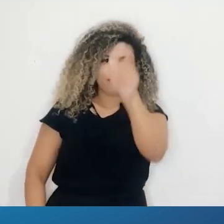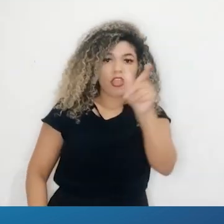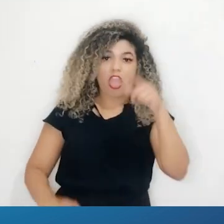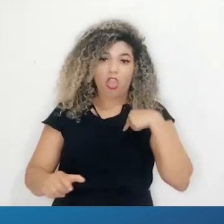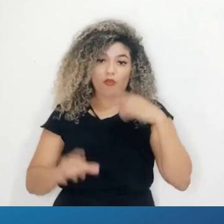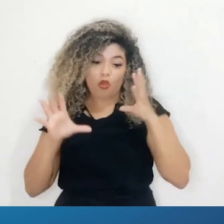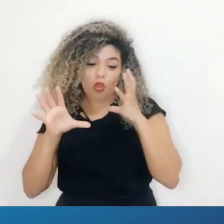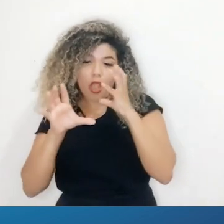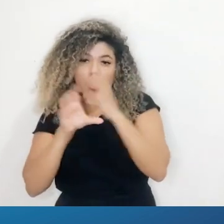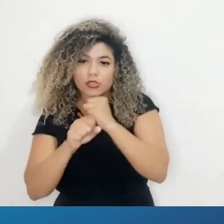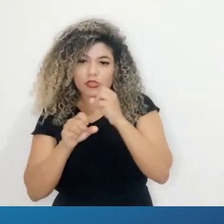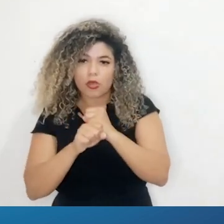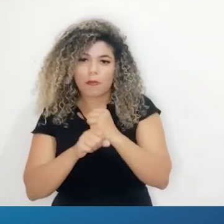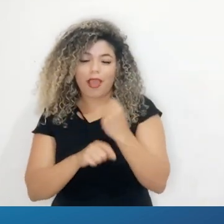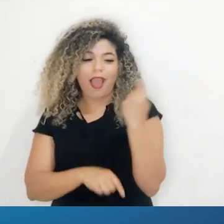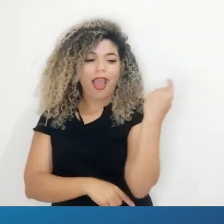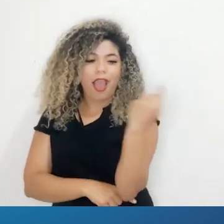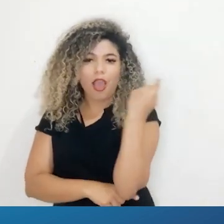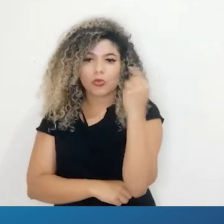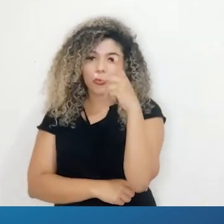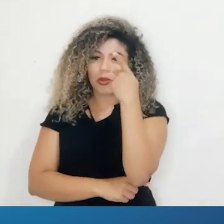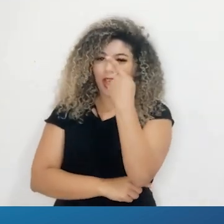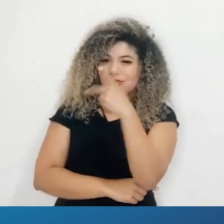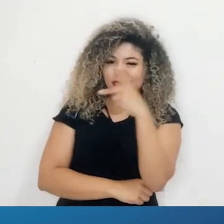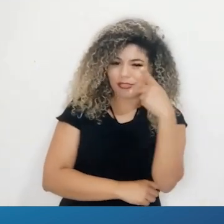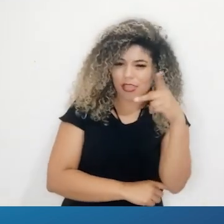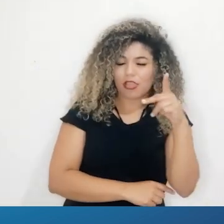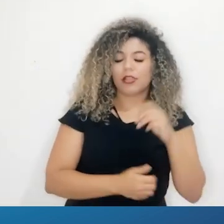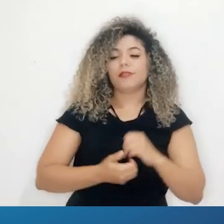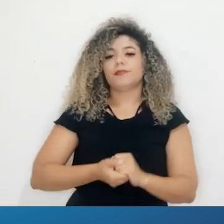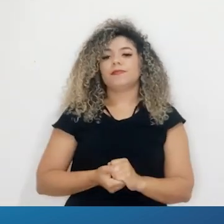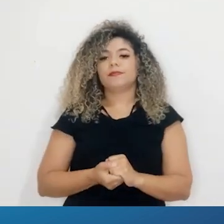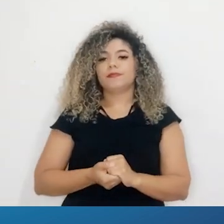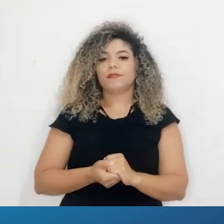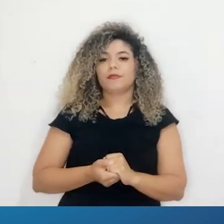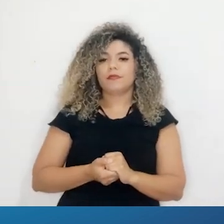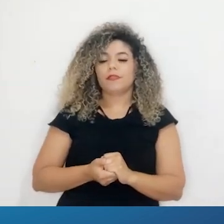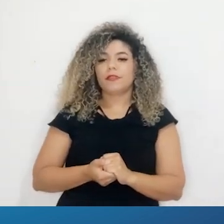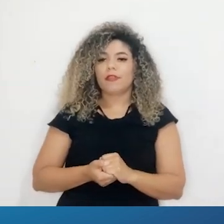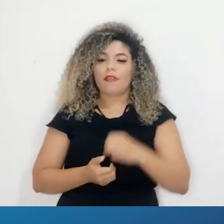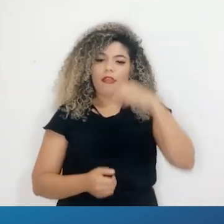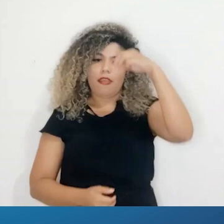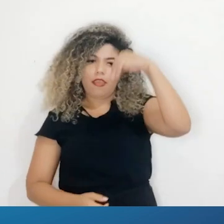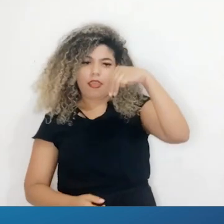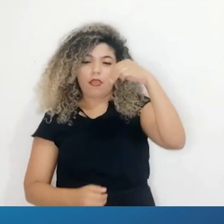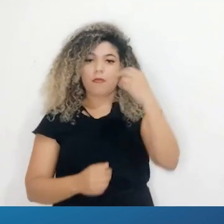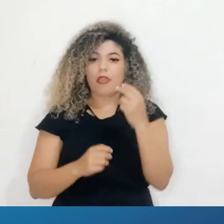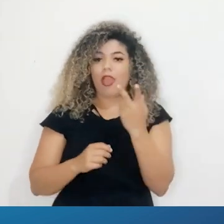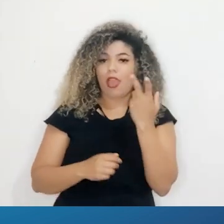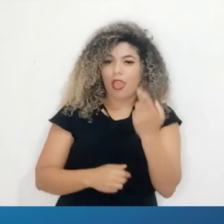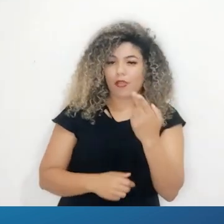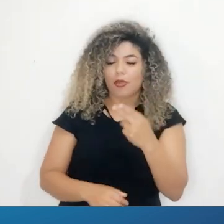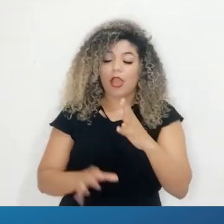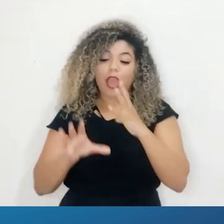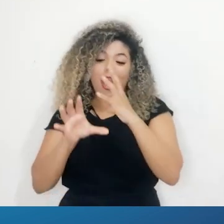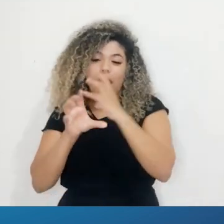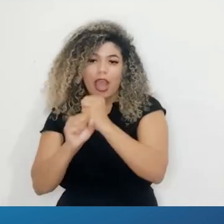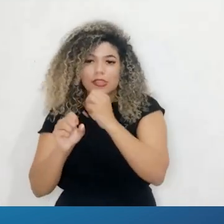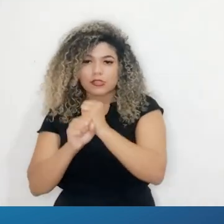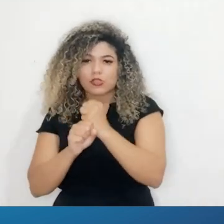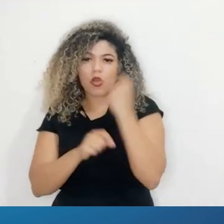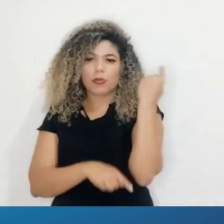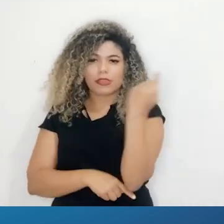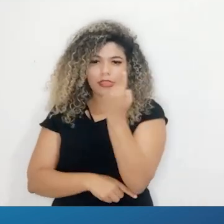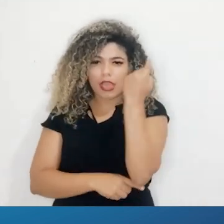somar a altura dessas cinco pessoas teremos a nossa média m é igual a soma das